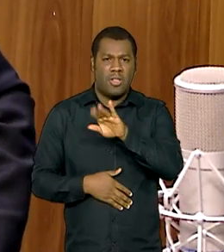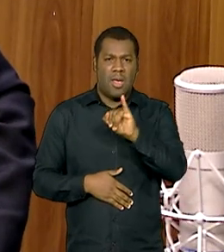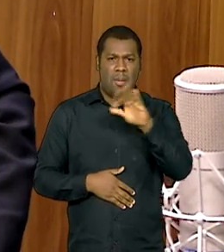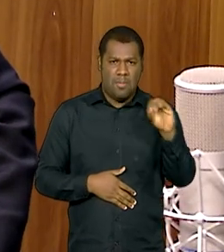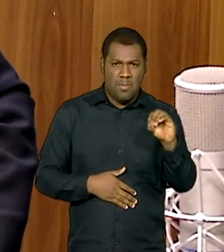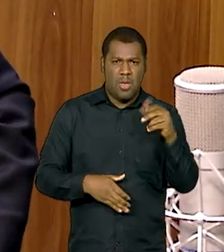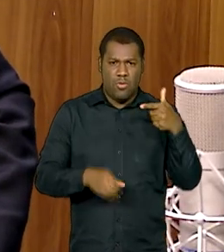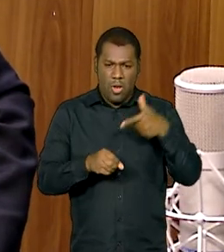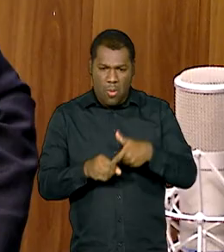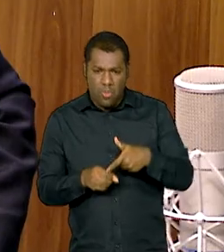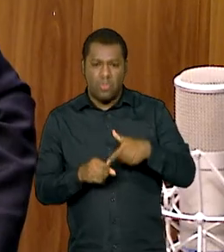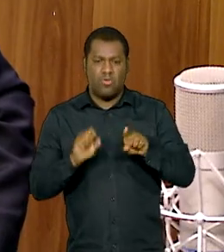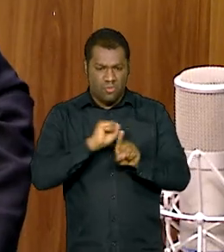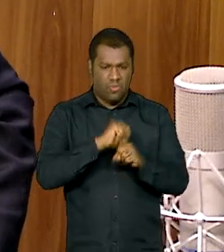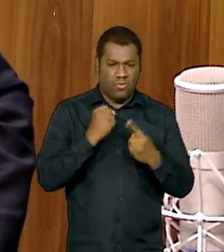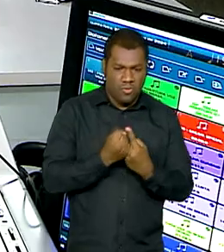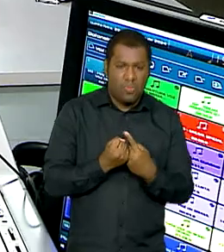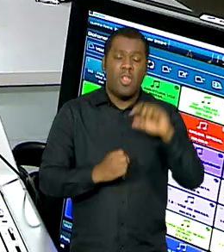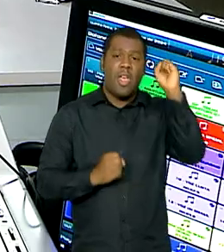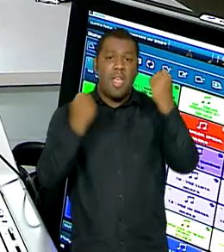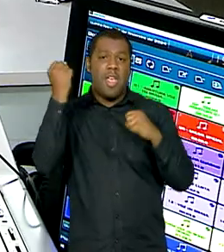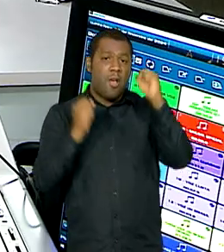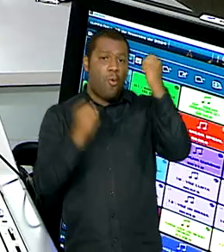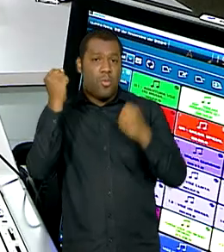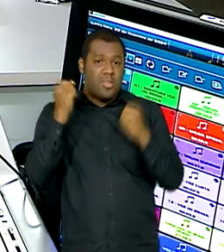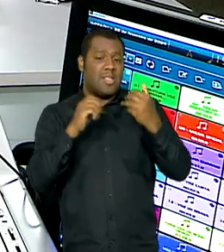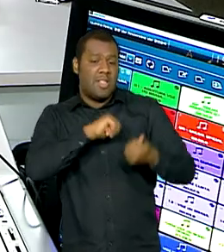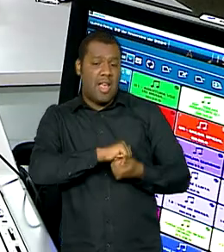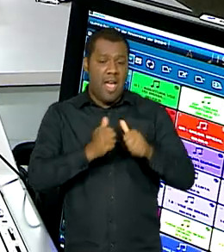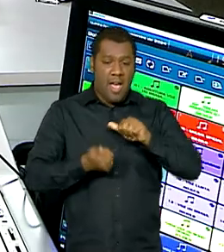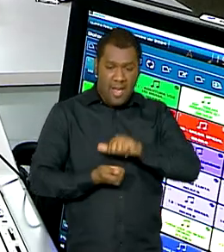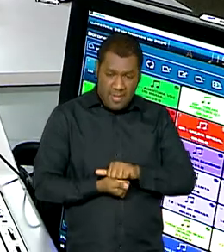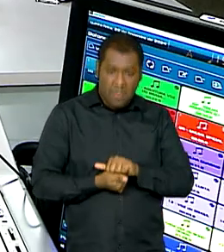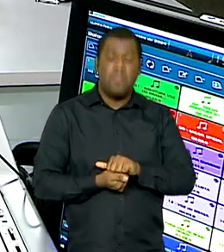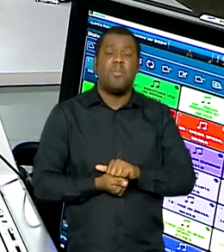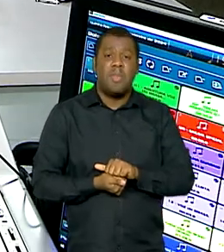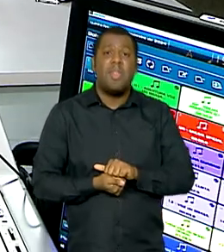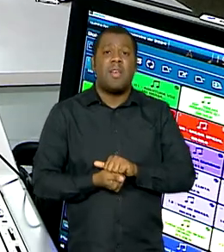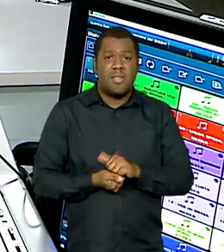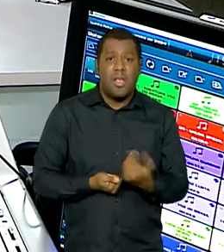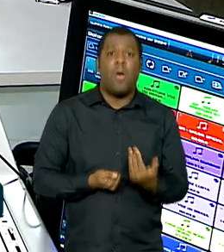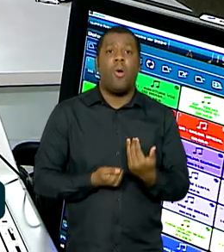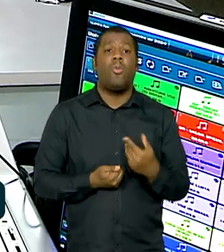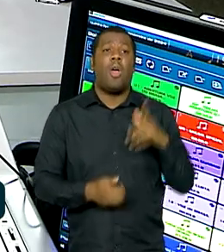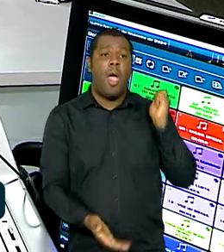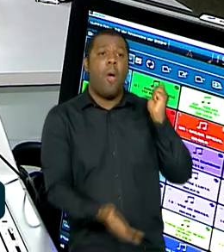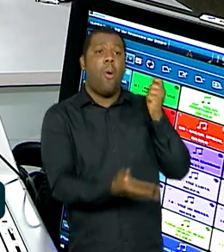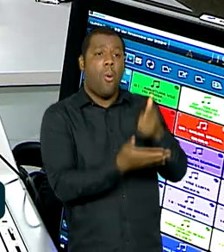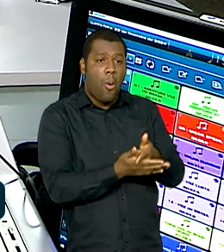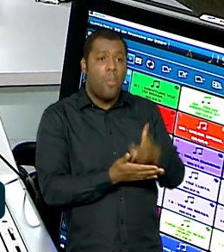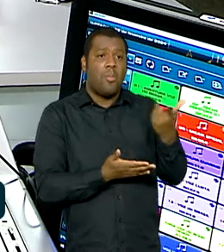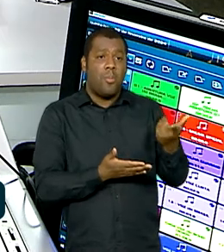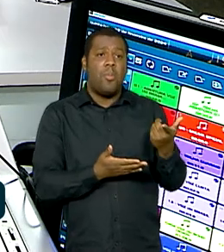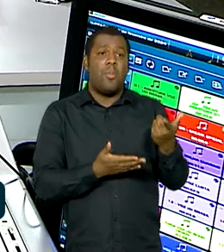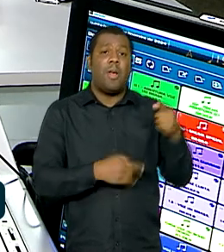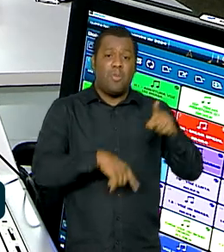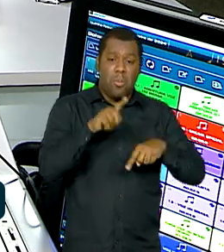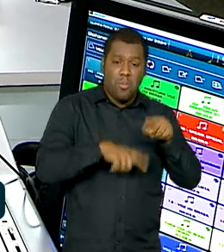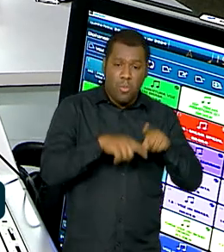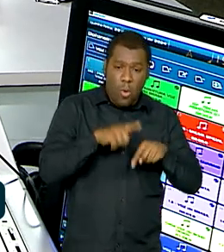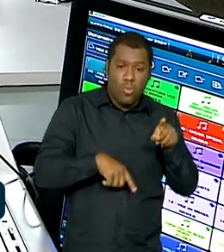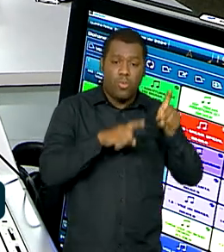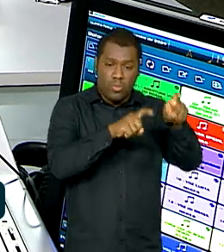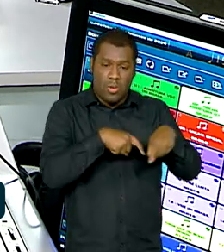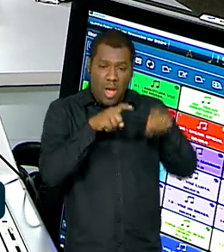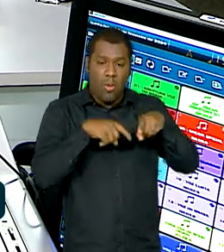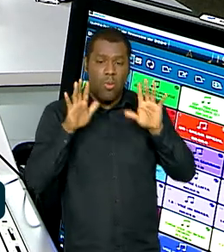favorecer que as usinas que produzem os biocombustíveis comprem matérias primas dos Agricultores familiares como é que funciona esse mecanismo